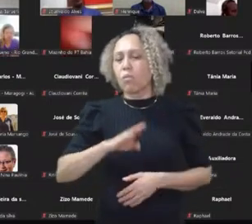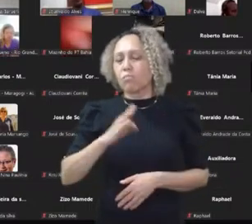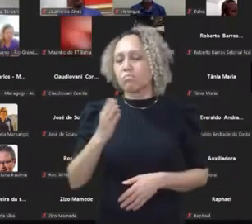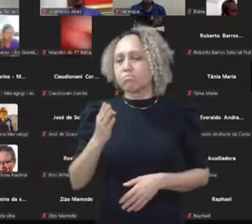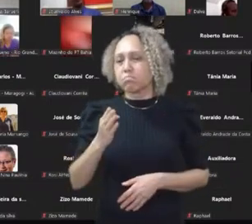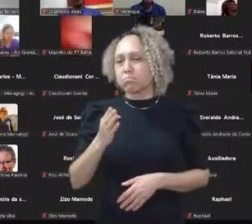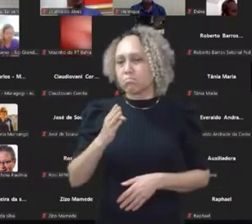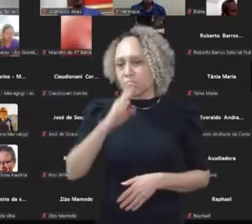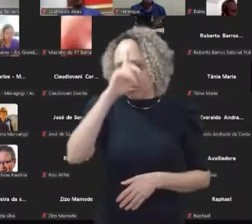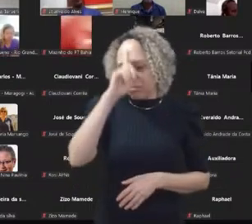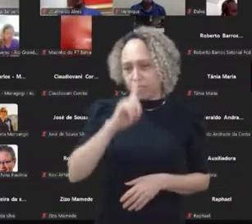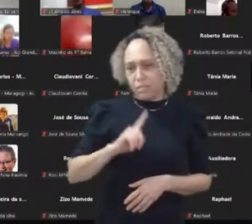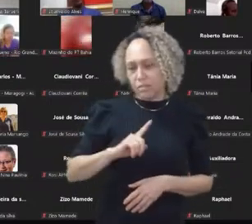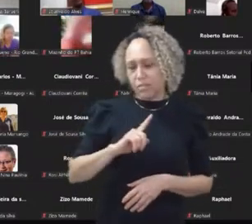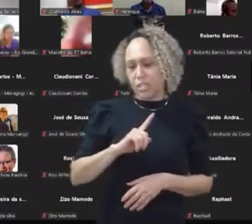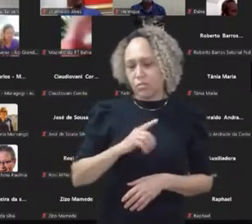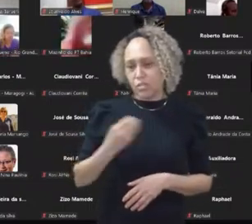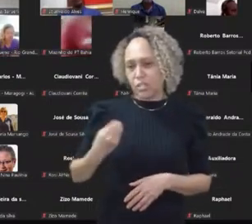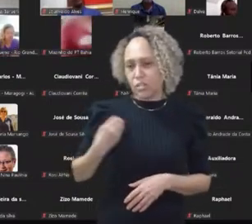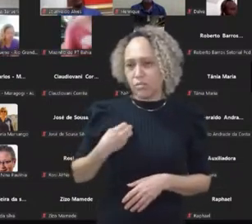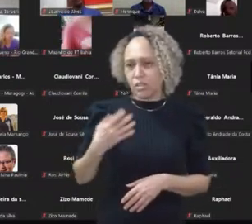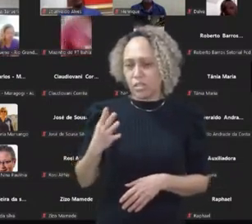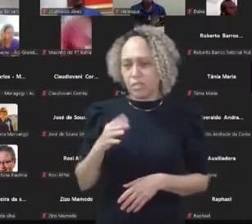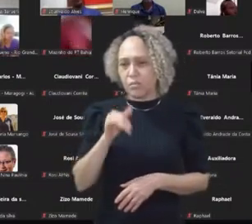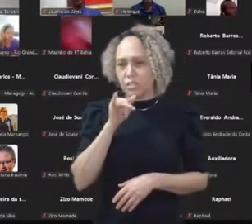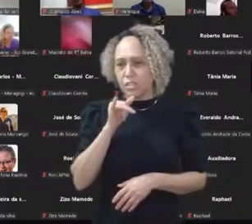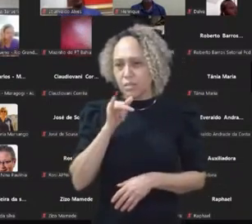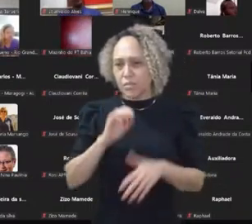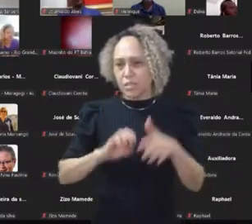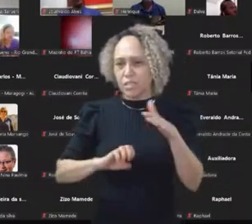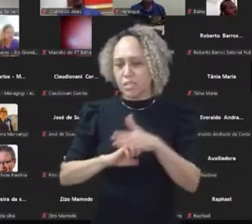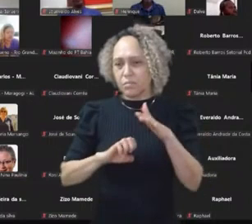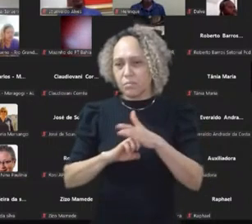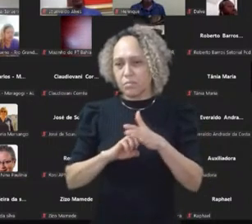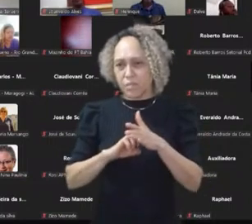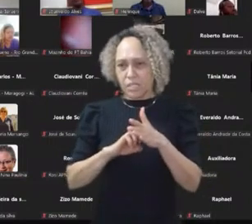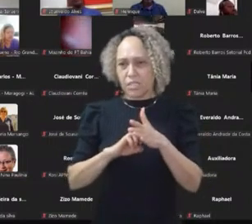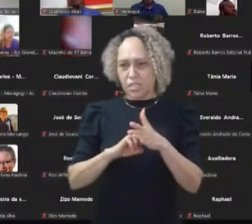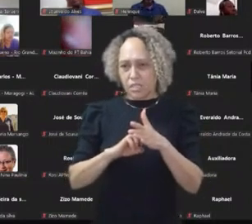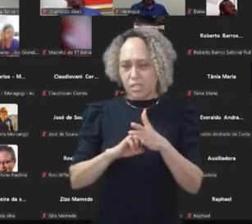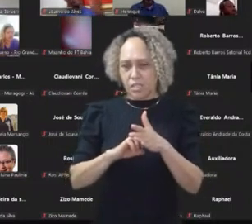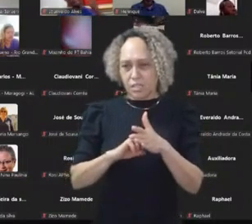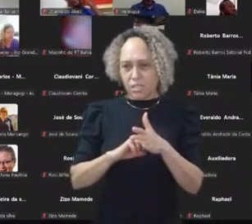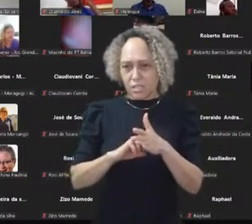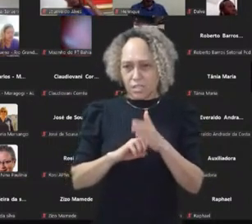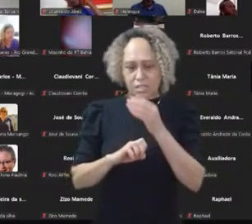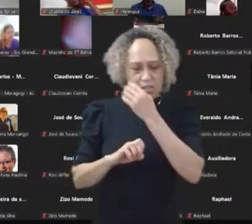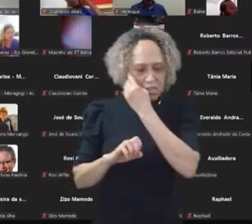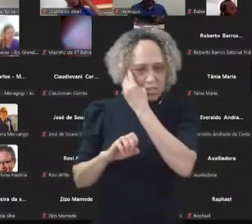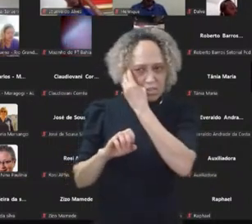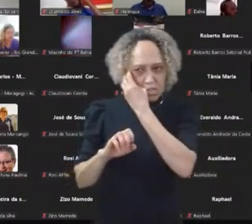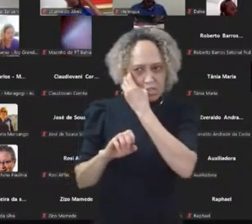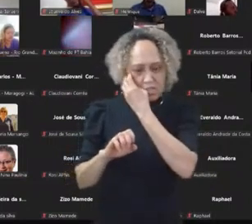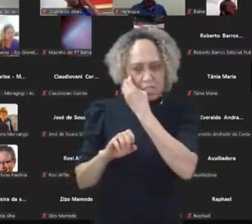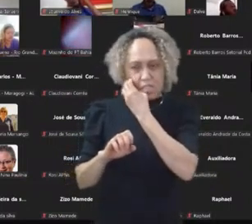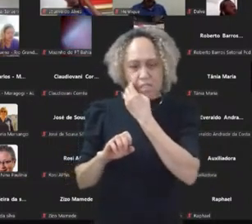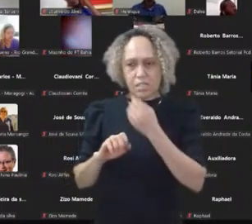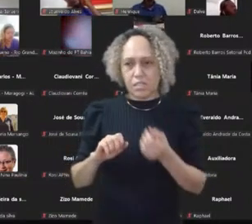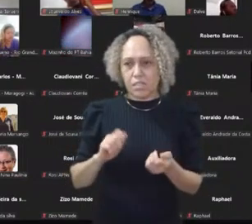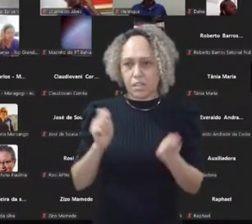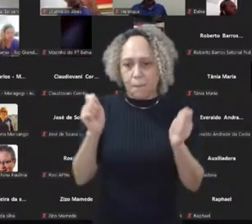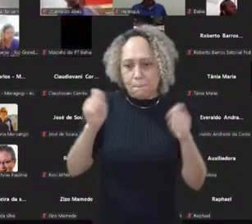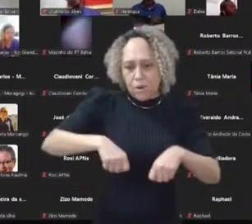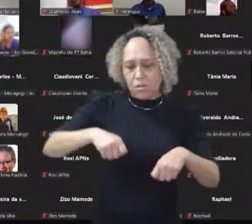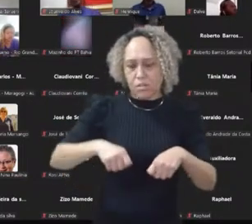que nessas bigtech é tá presente então uma maior e não dá para eu sair daqui sem falar isso a gente ter um tipo de Tecno